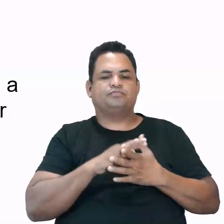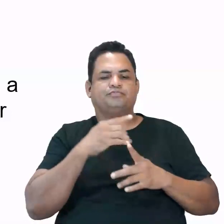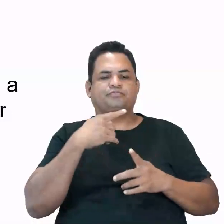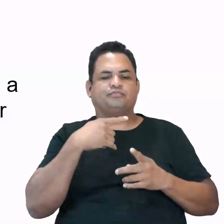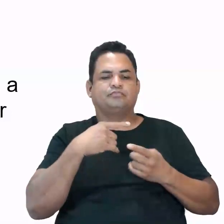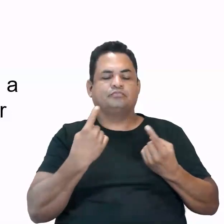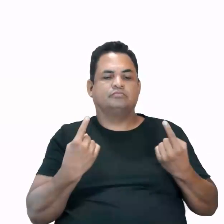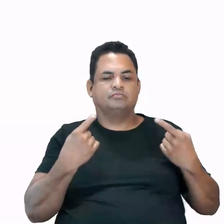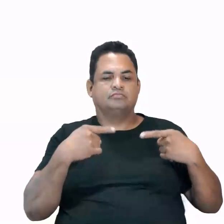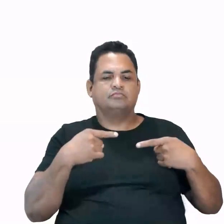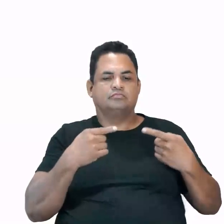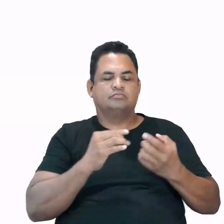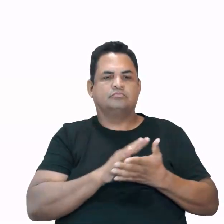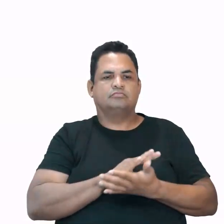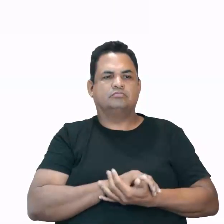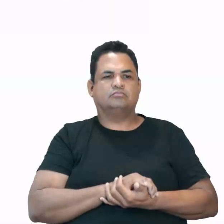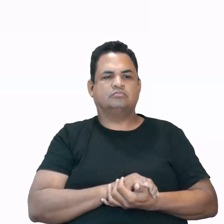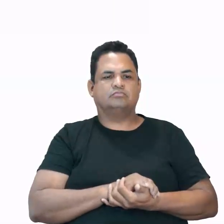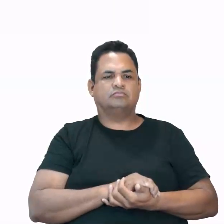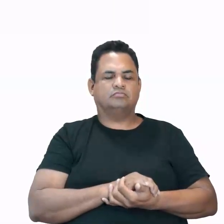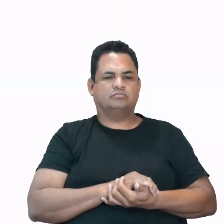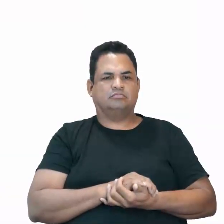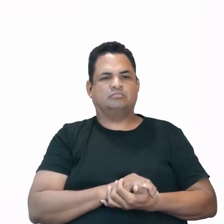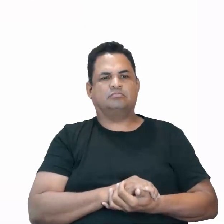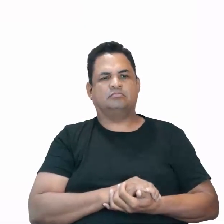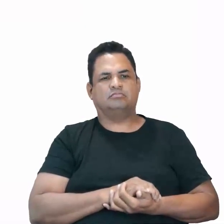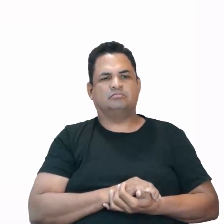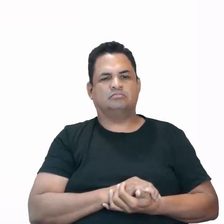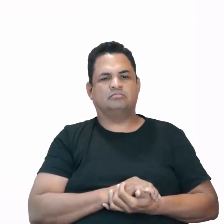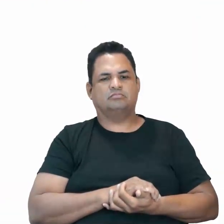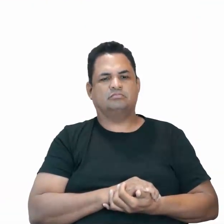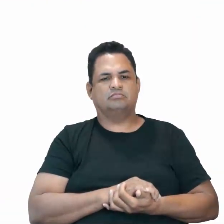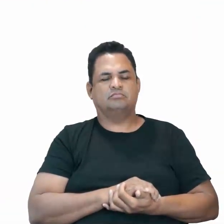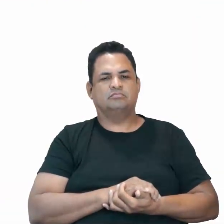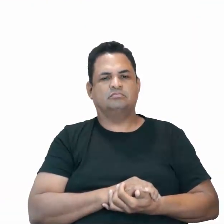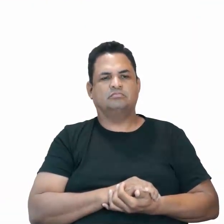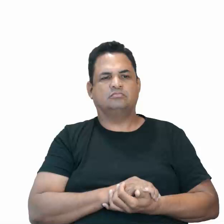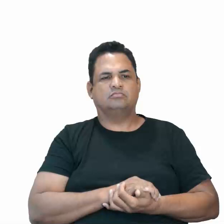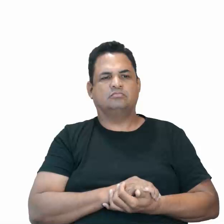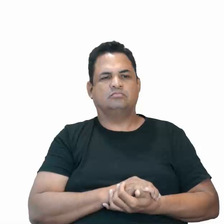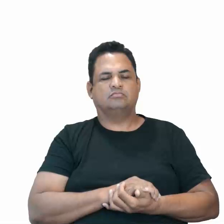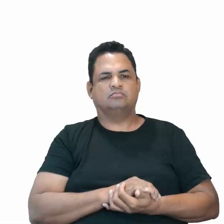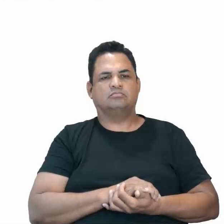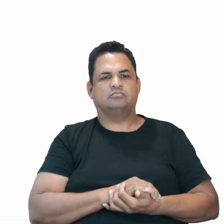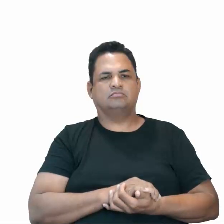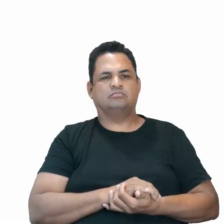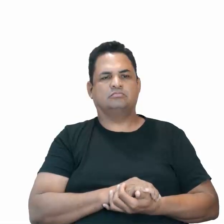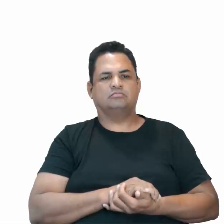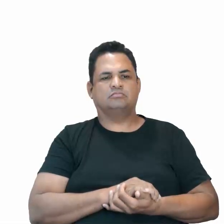do corpo eletrizado. Mas continuará neutro, o induzido. Que foi falado aqui, né? Isso.